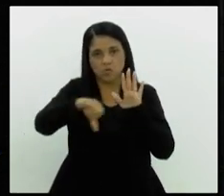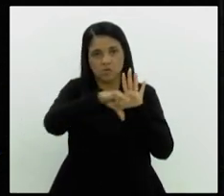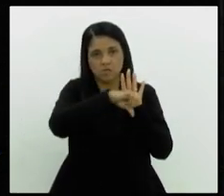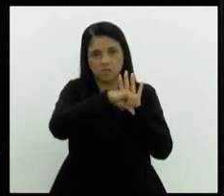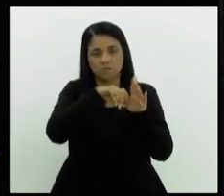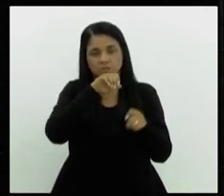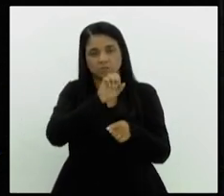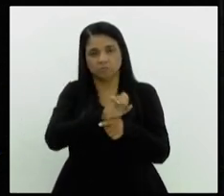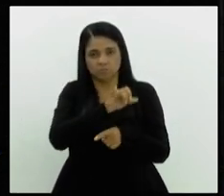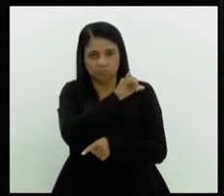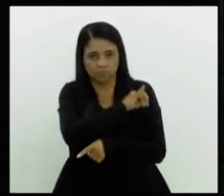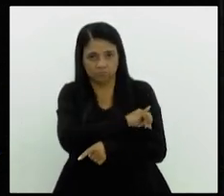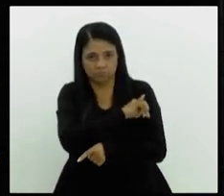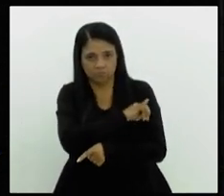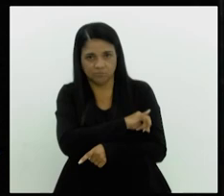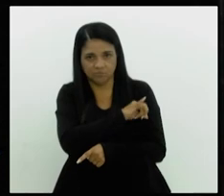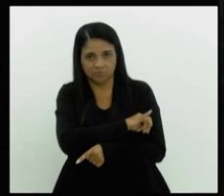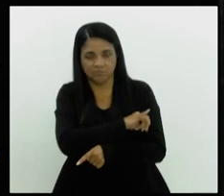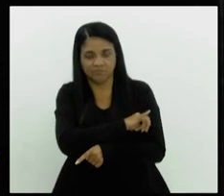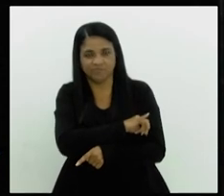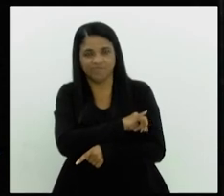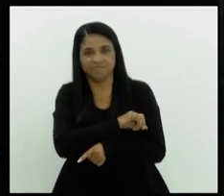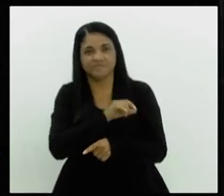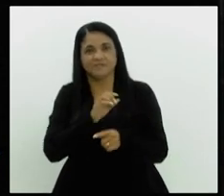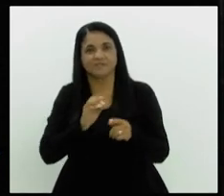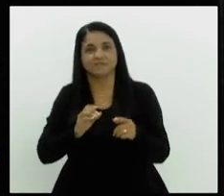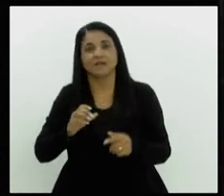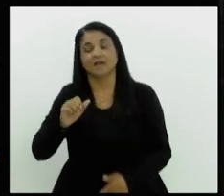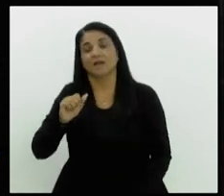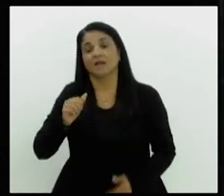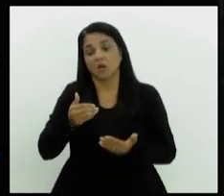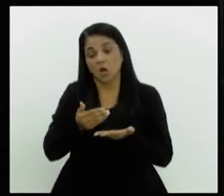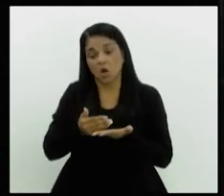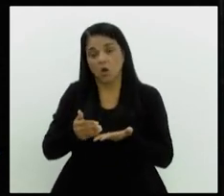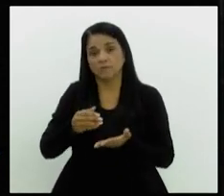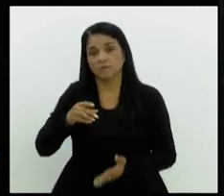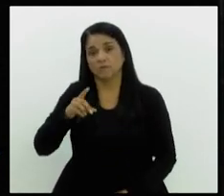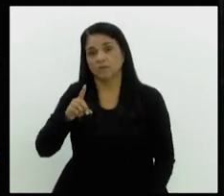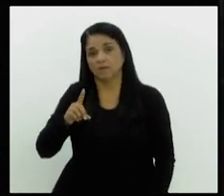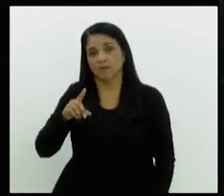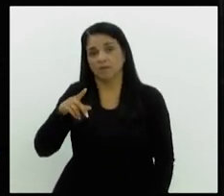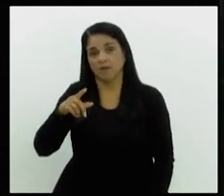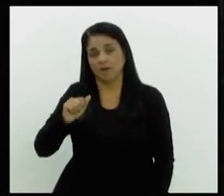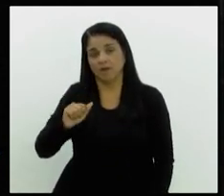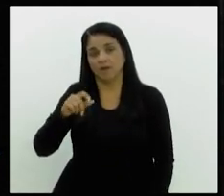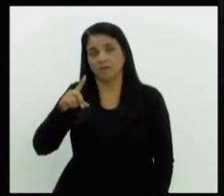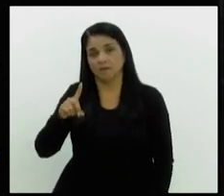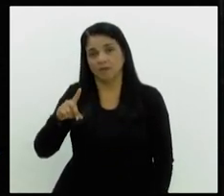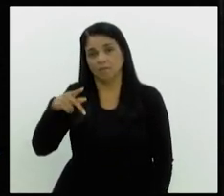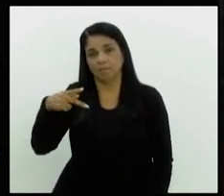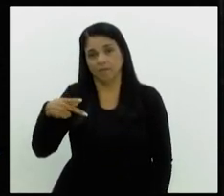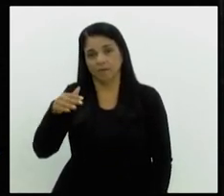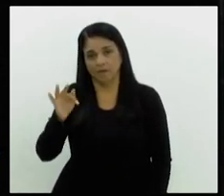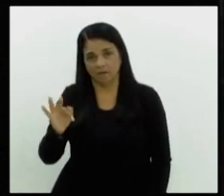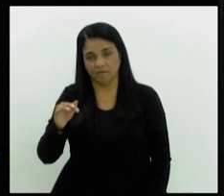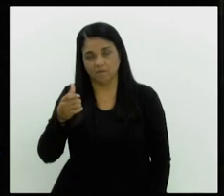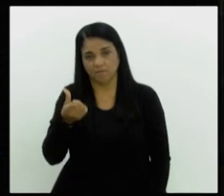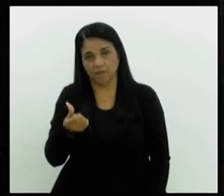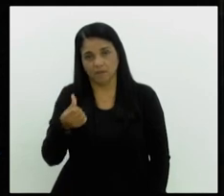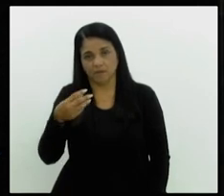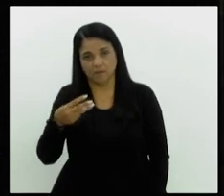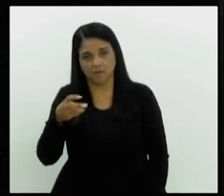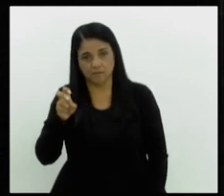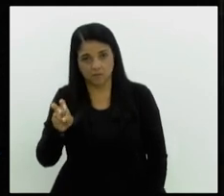do Rio de Janeiro a partir da DPF 635. O relatório também diz que a partir